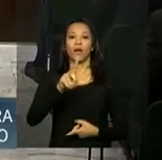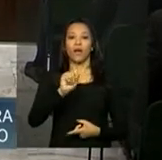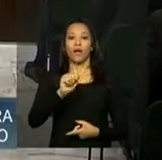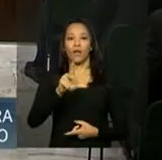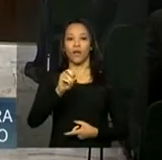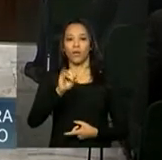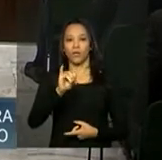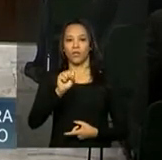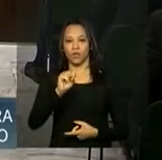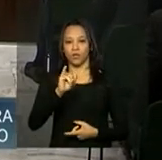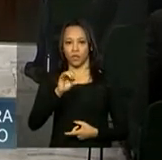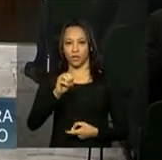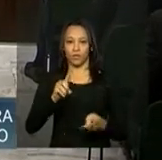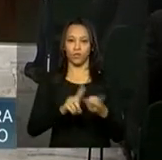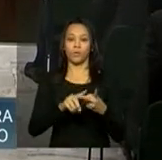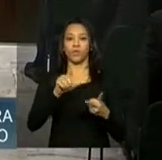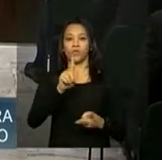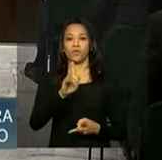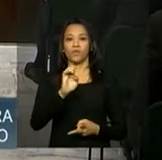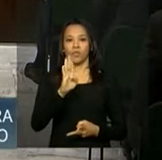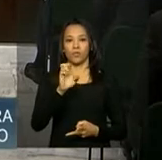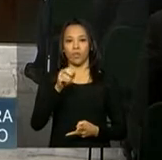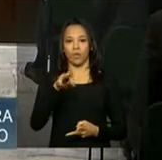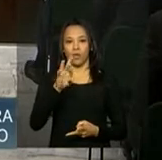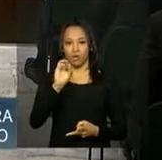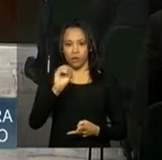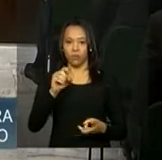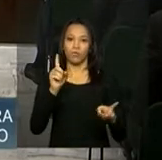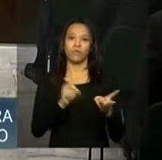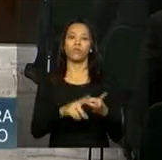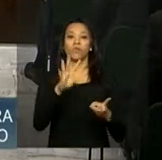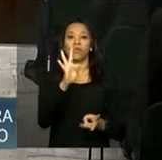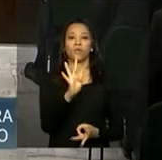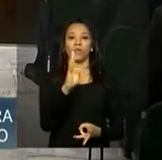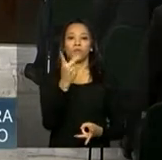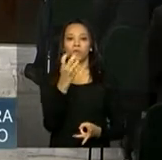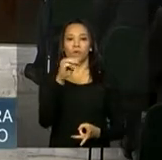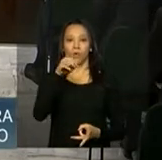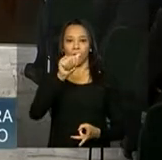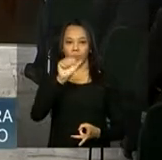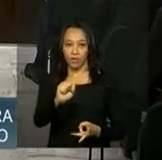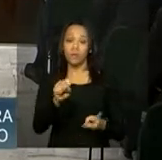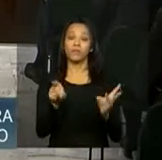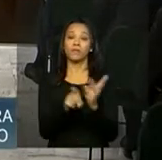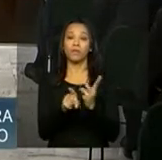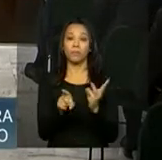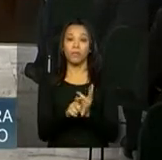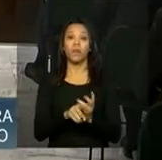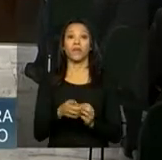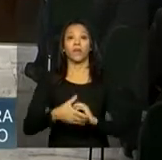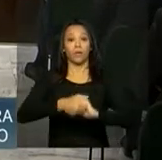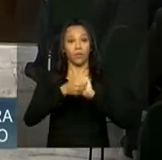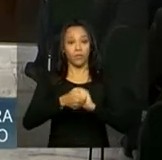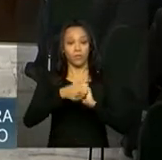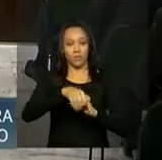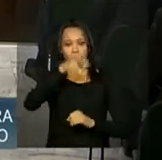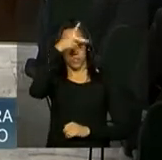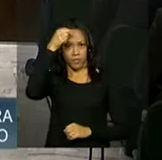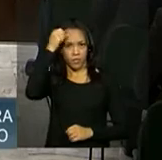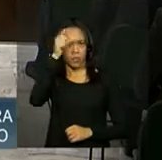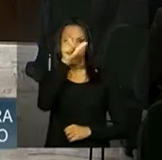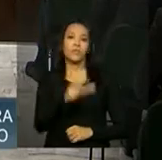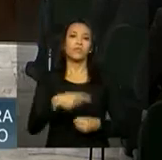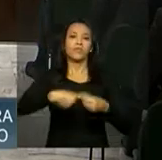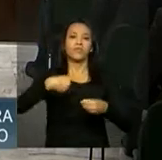Mercadante Gilberto occhi Thomas traumann cumprimentar o prefeito de Vargem Grande